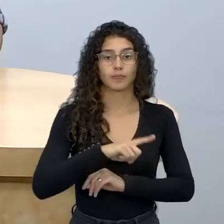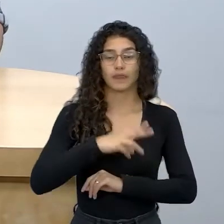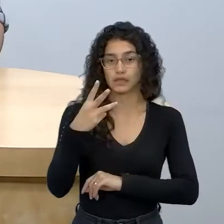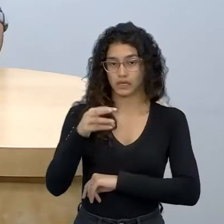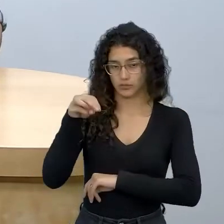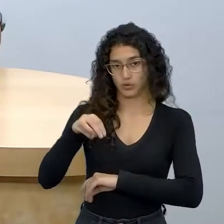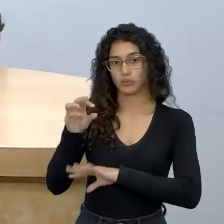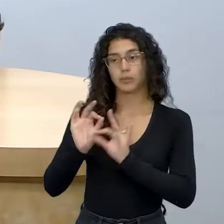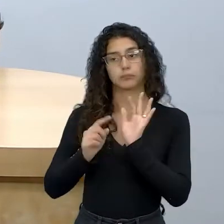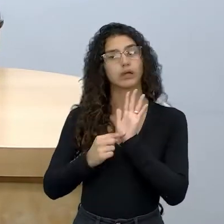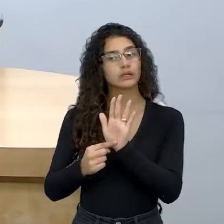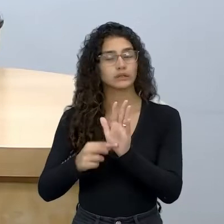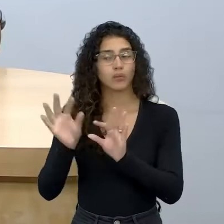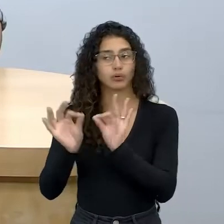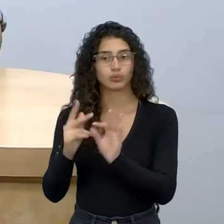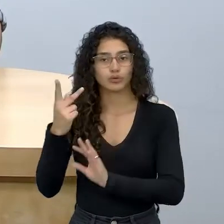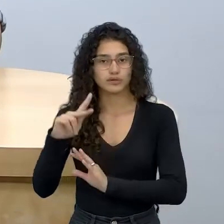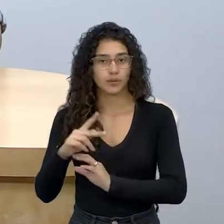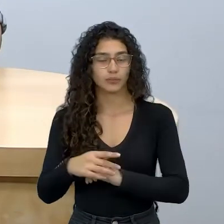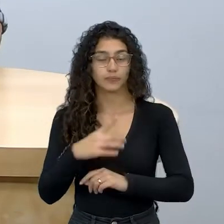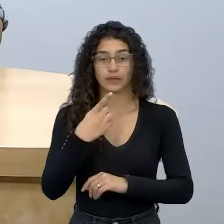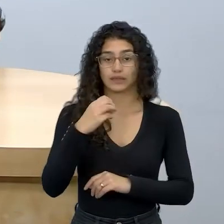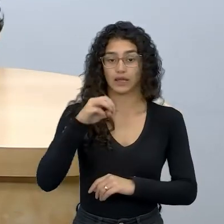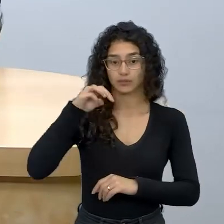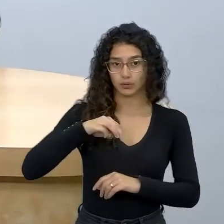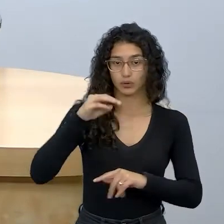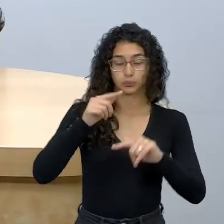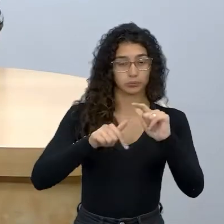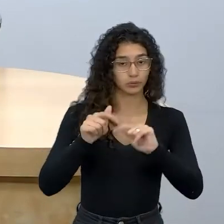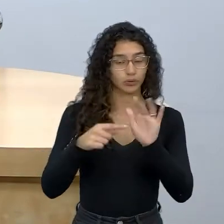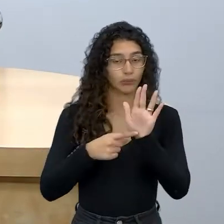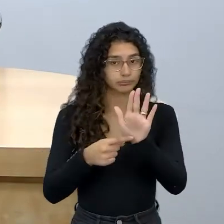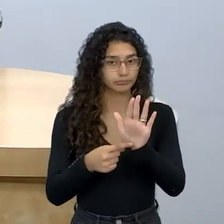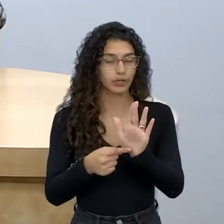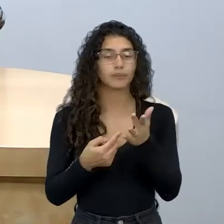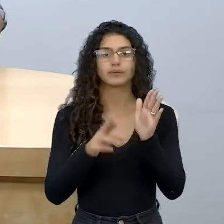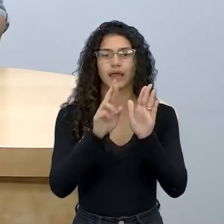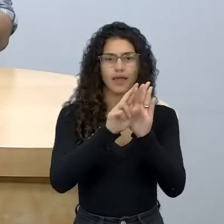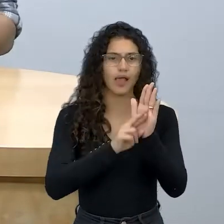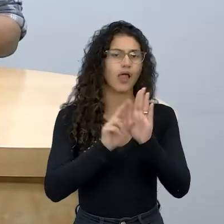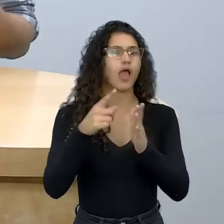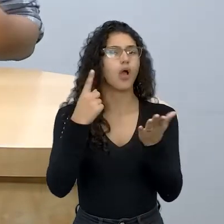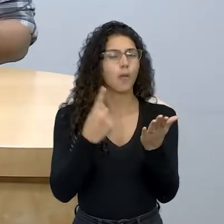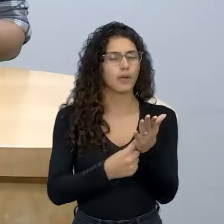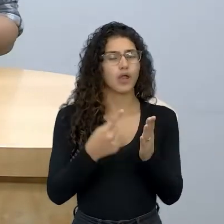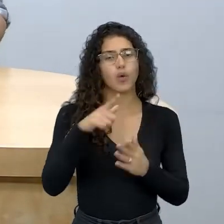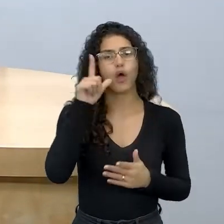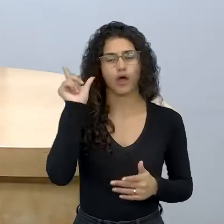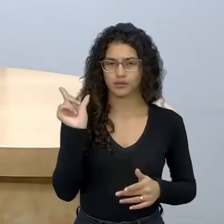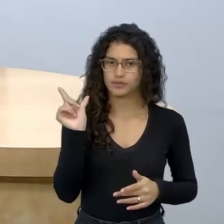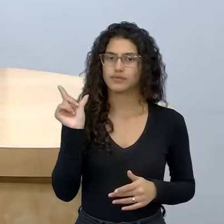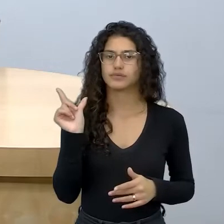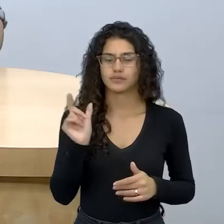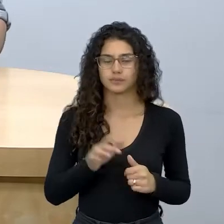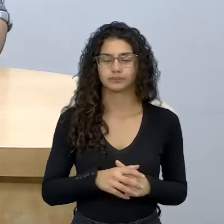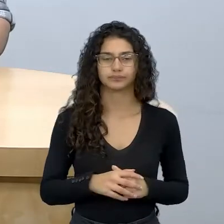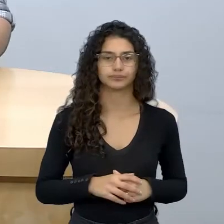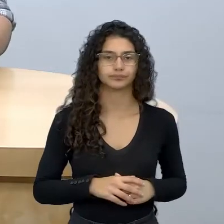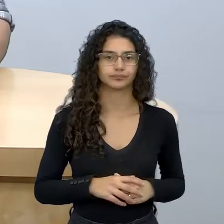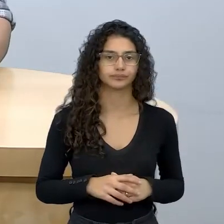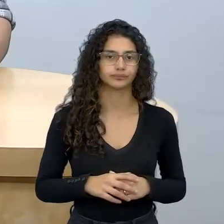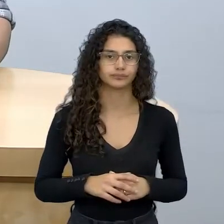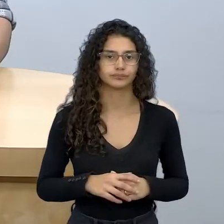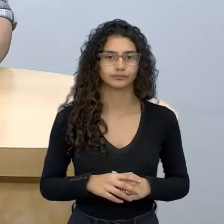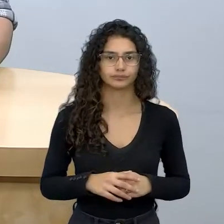3 minutos para apresentar o seu produto, você tem 10 minutos. Então, essas regras aí é combinado anteriormente à inscrição.